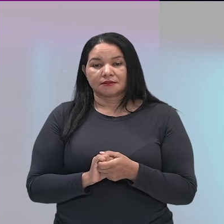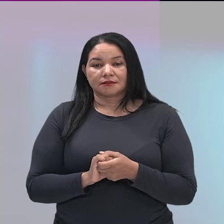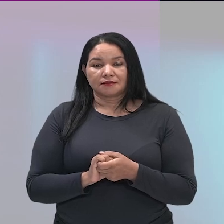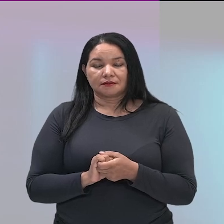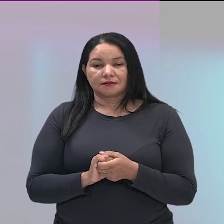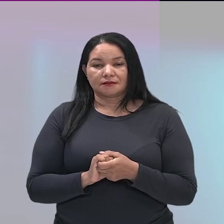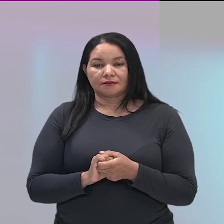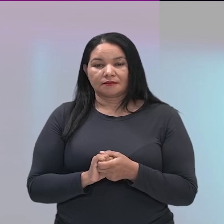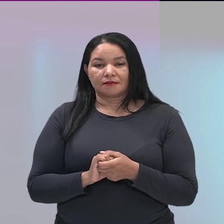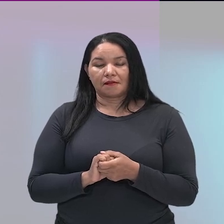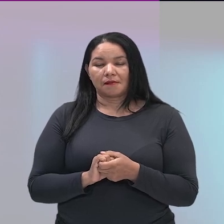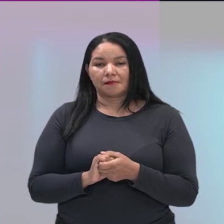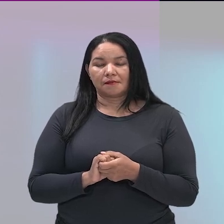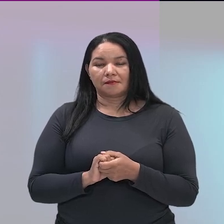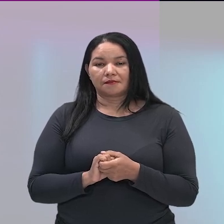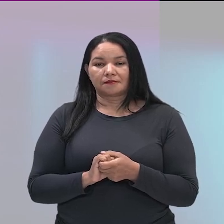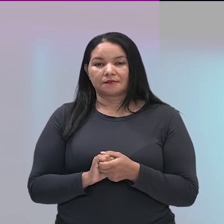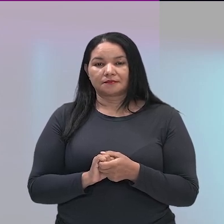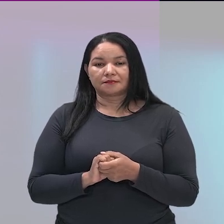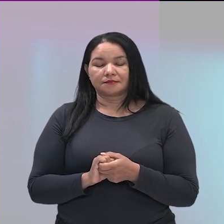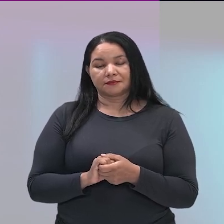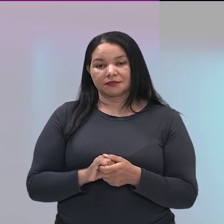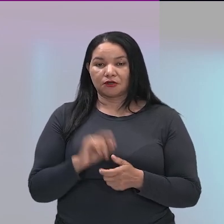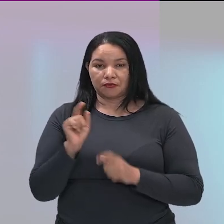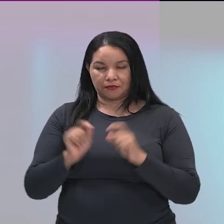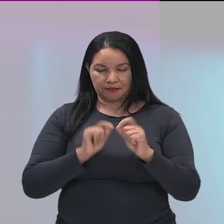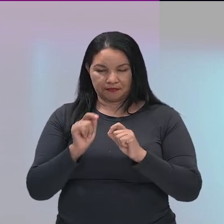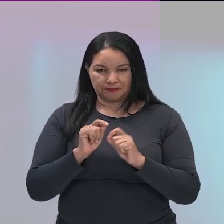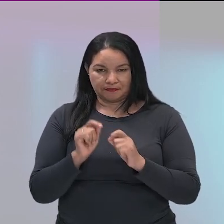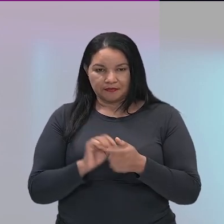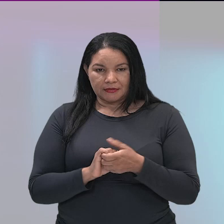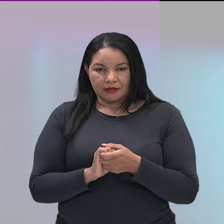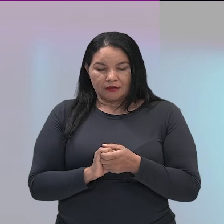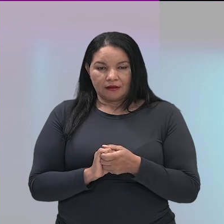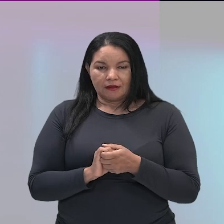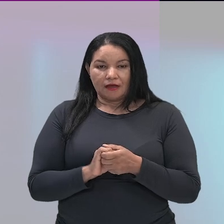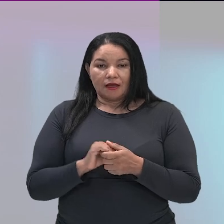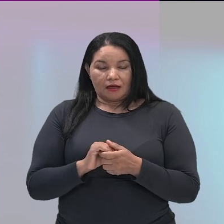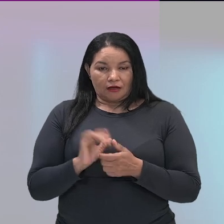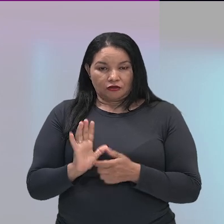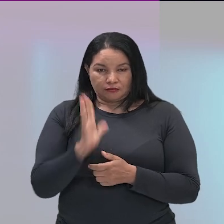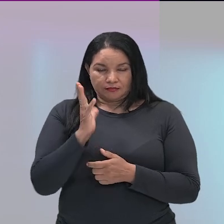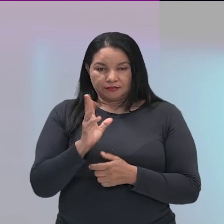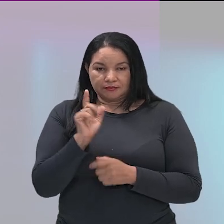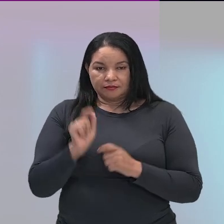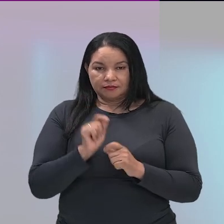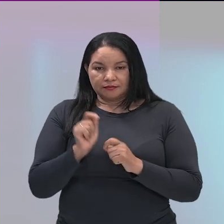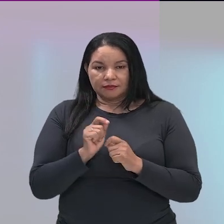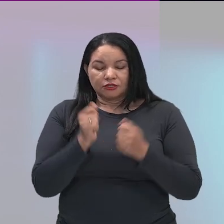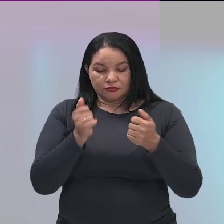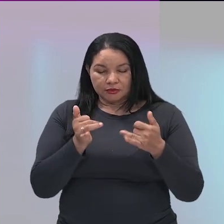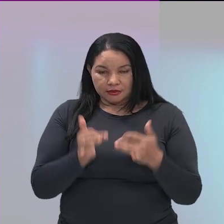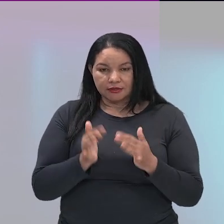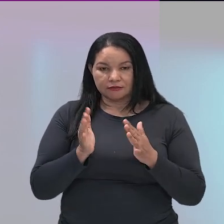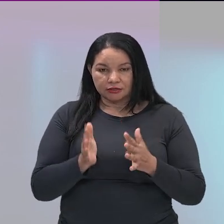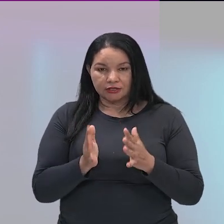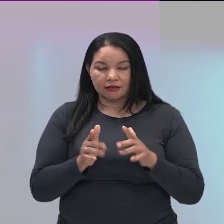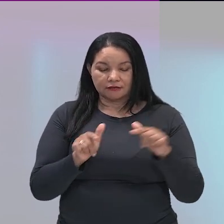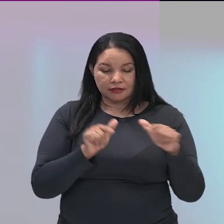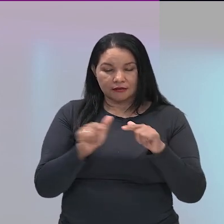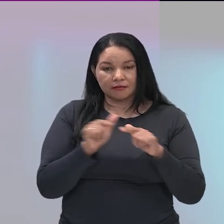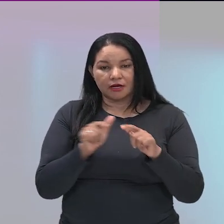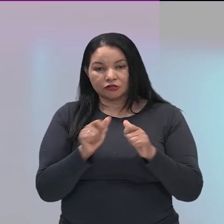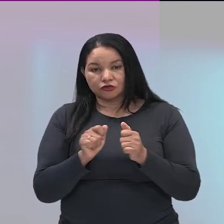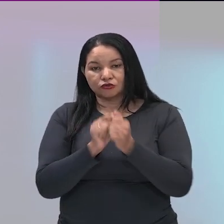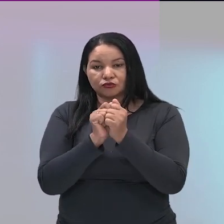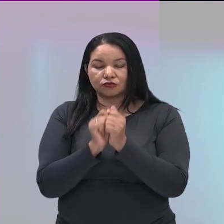plataforma colaborativa, que foi justamente isso que aconteceu. Nós falamos sobre isso, que é o quê? Trabalham juntos